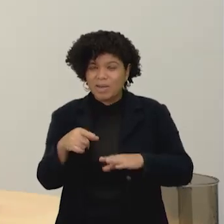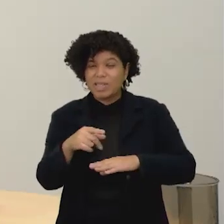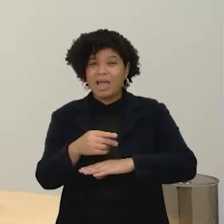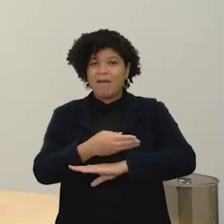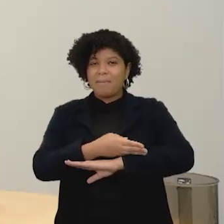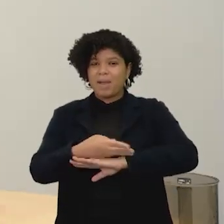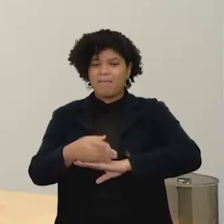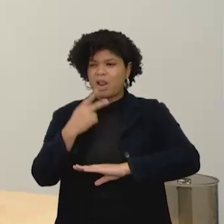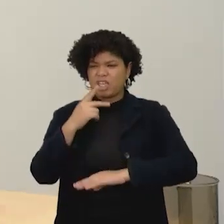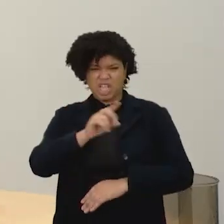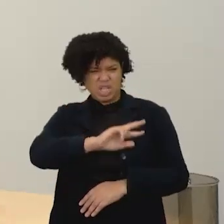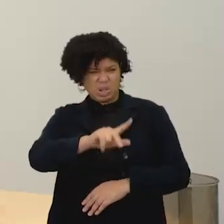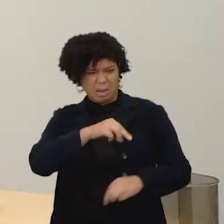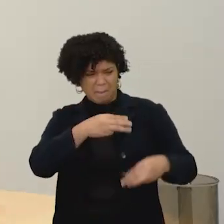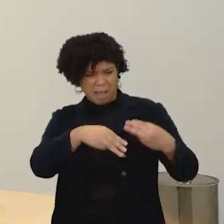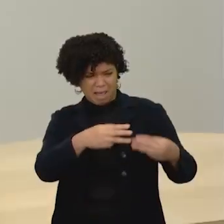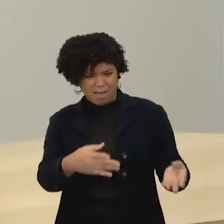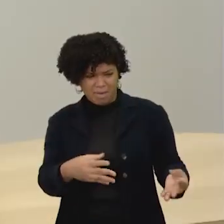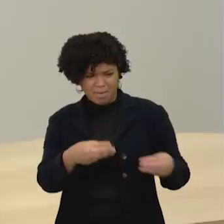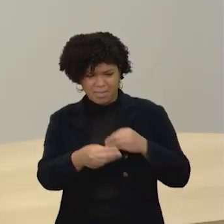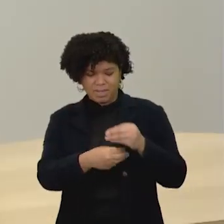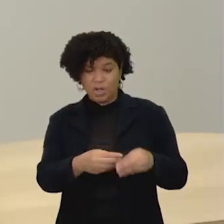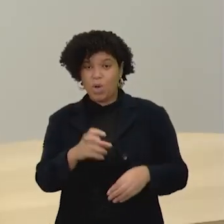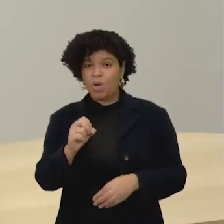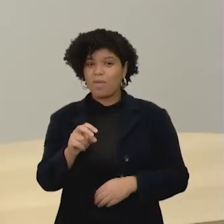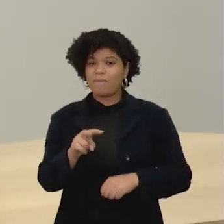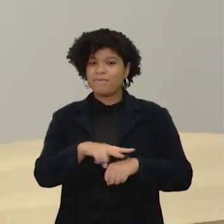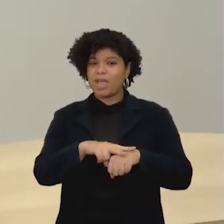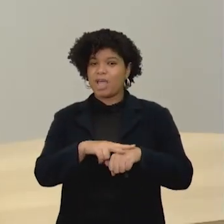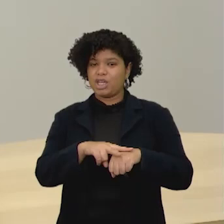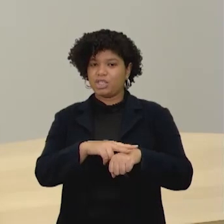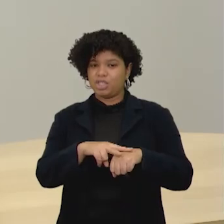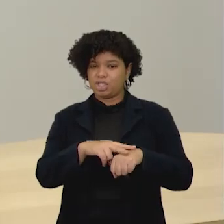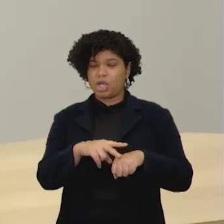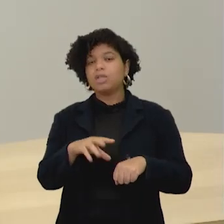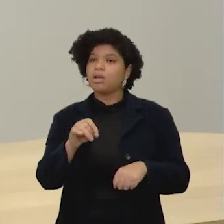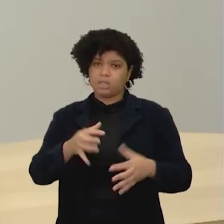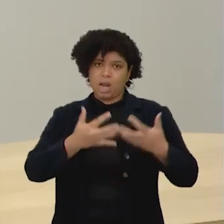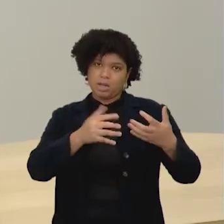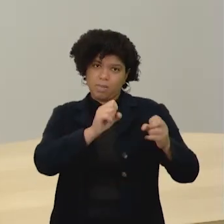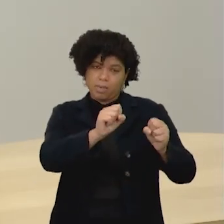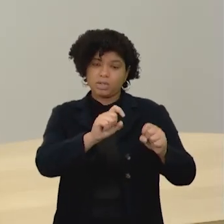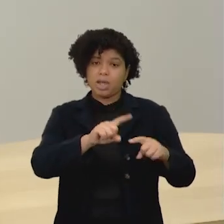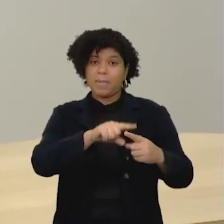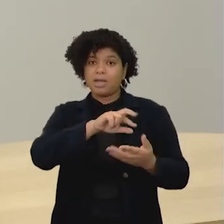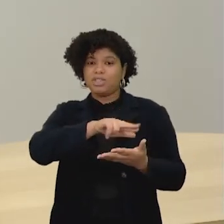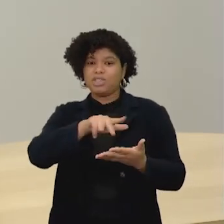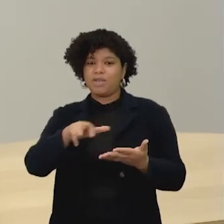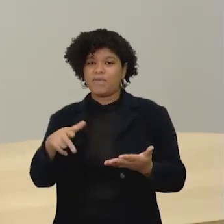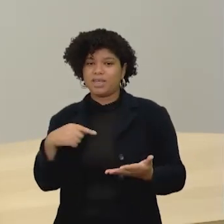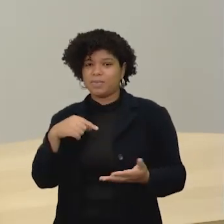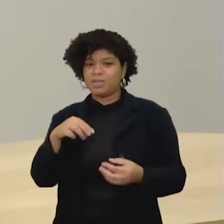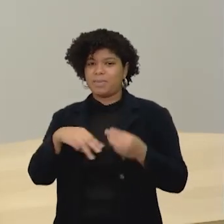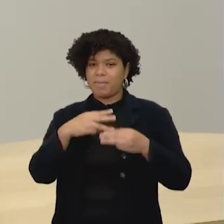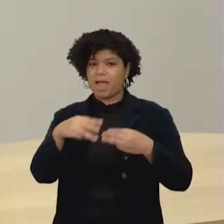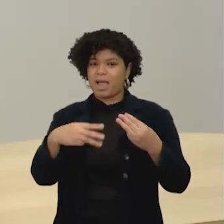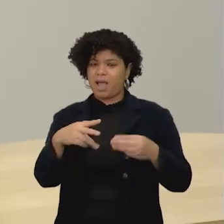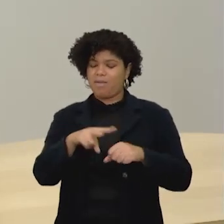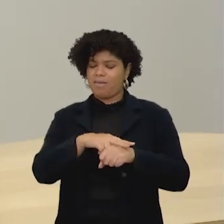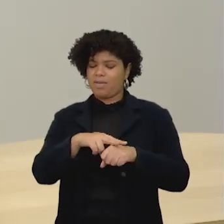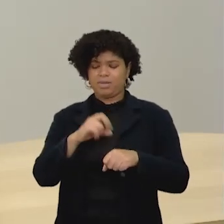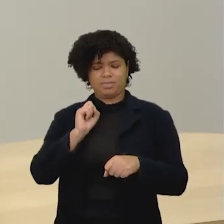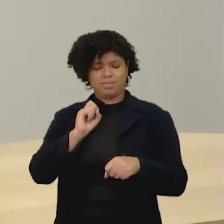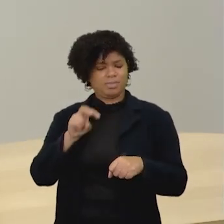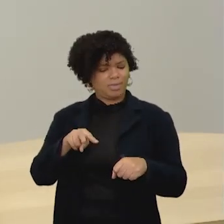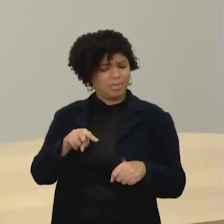não que não gostam. é macarrão. A comida muito verde, pra mim também, não assim misturar salada, mas se puser coloração verde, por exemplo, macarrão. Coloração verde, essas